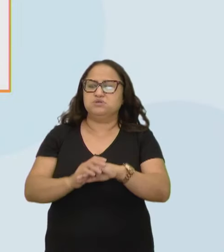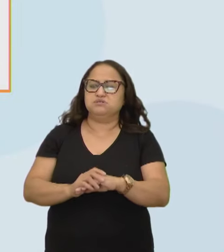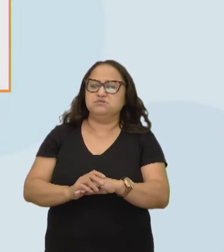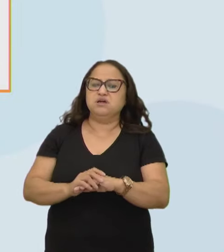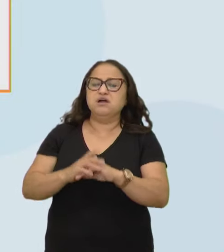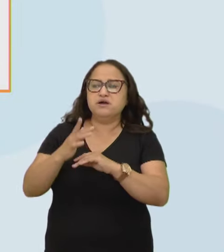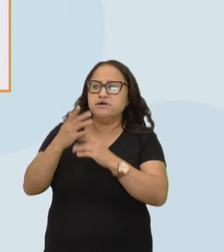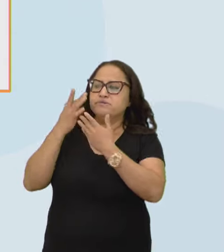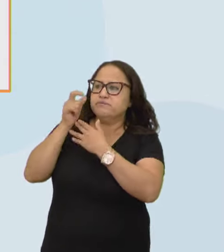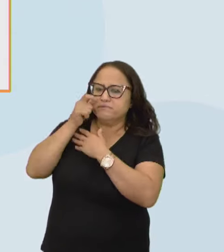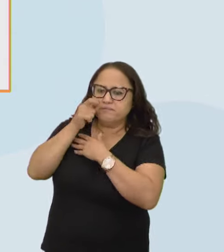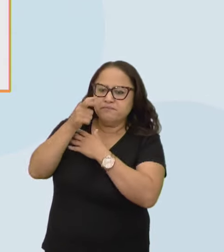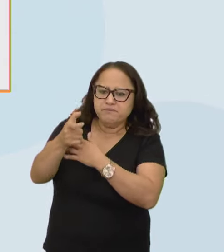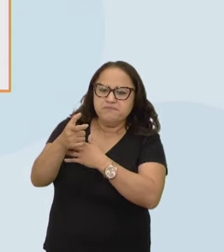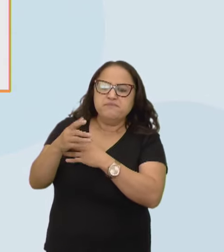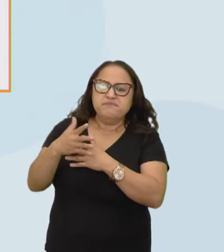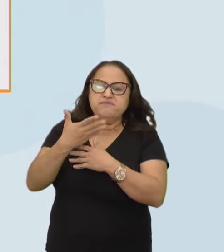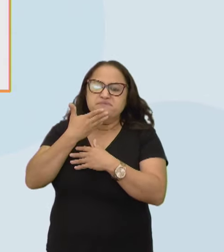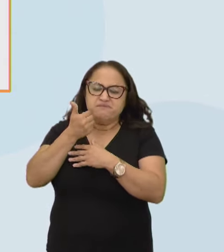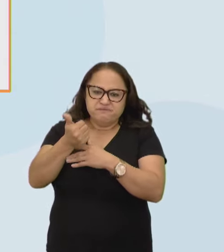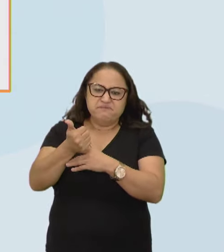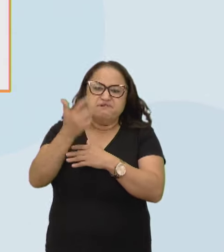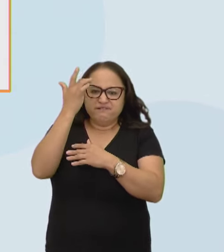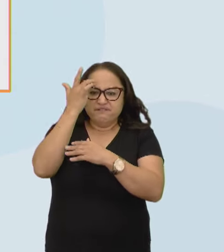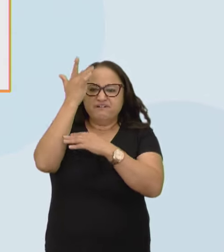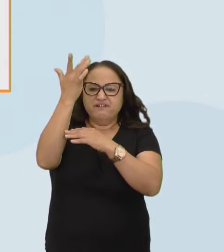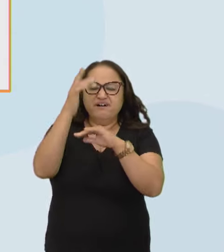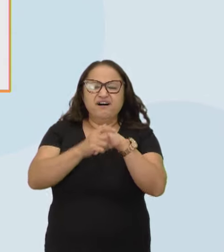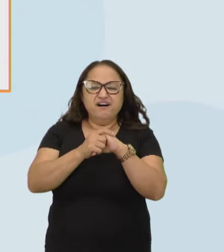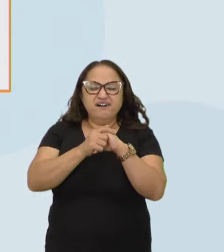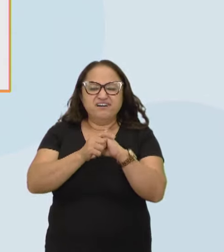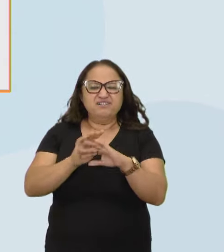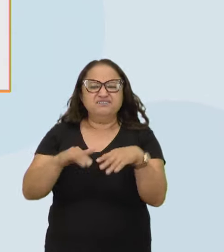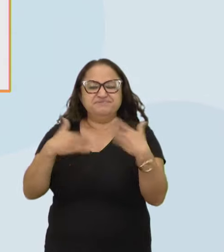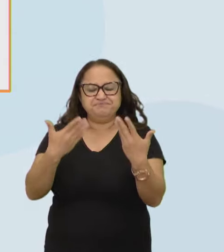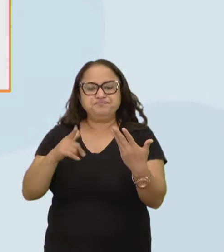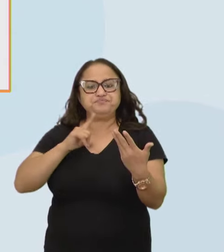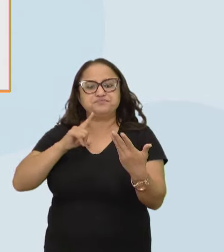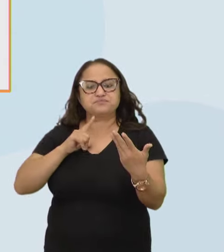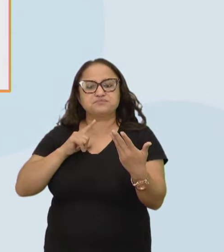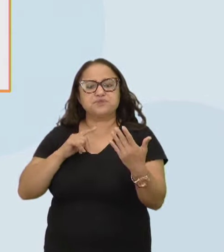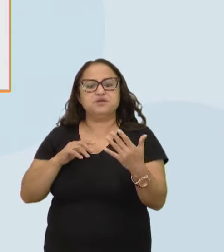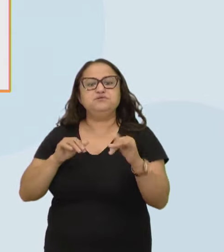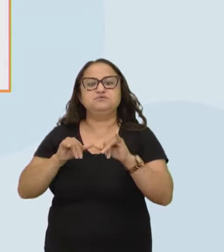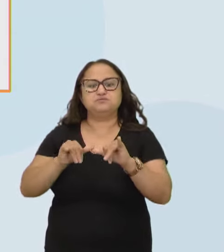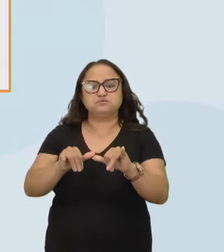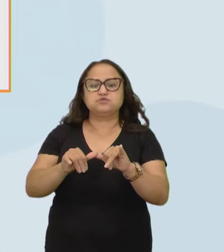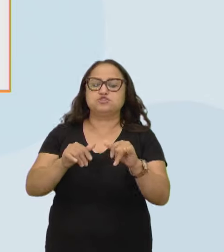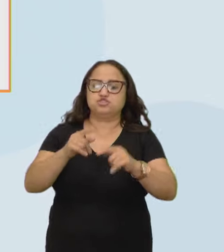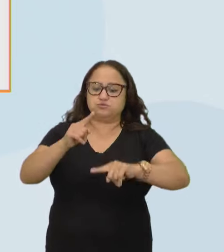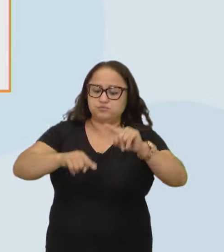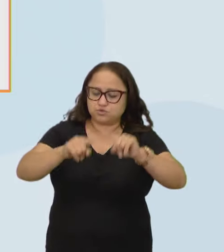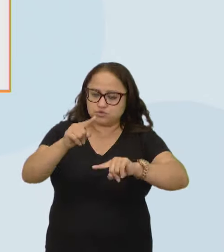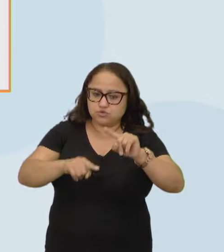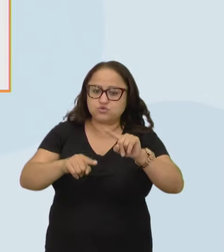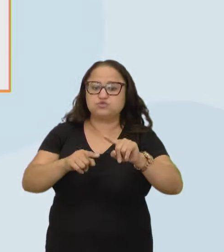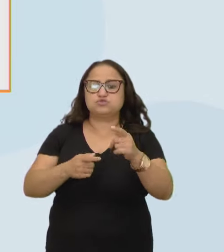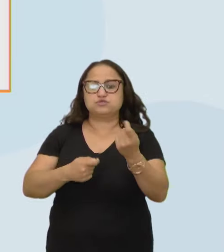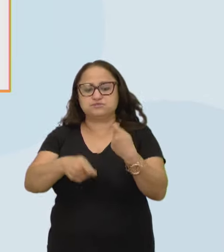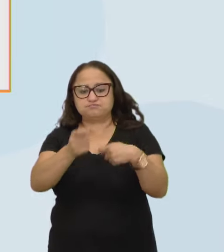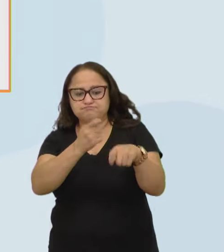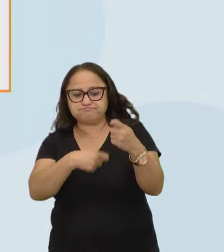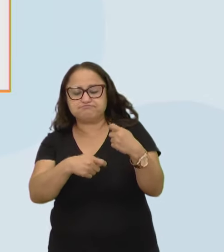novo, ó, agora ficou bem mais fácil. Então, nós temos o mercado de bens e serviços, que as empresas vendem